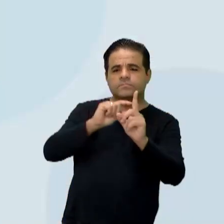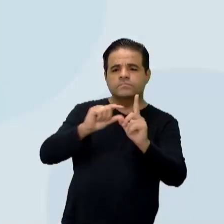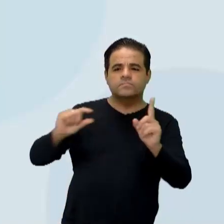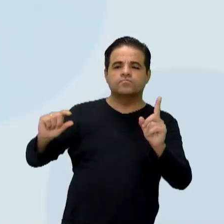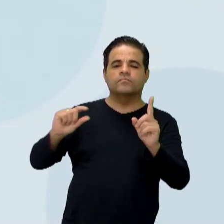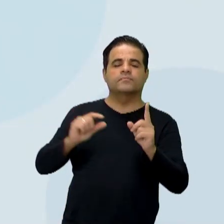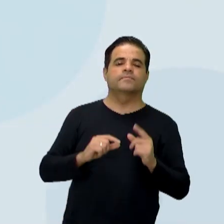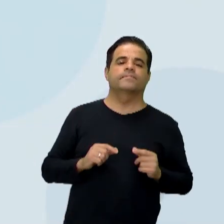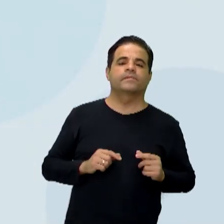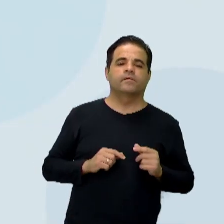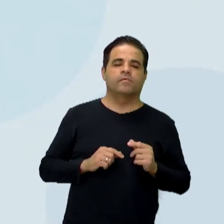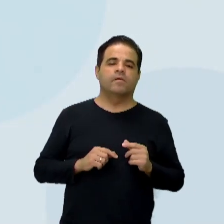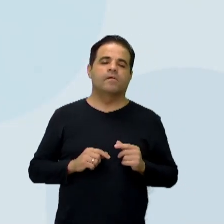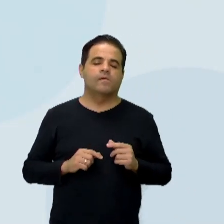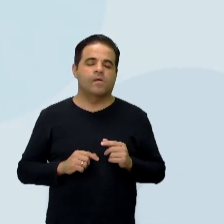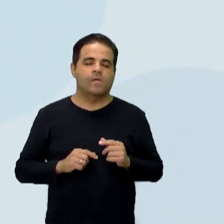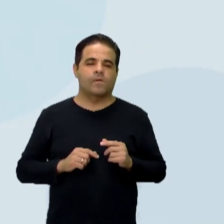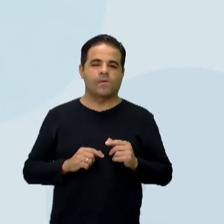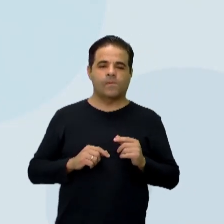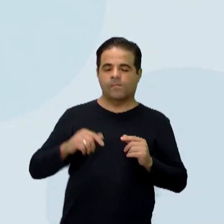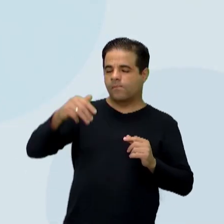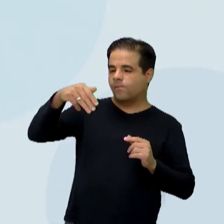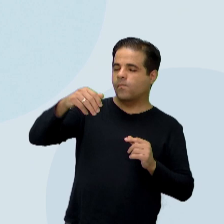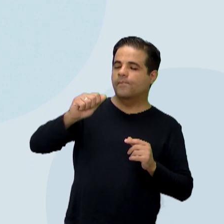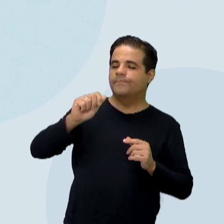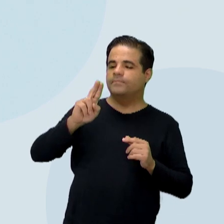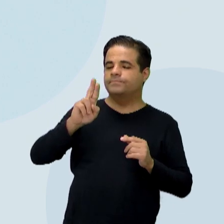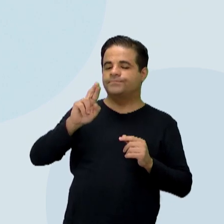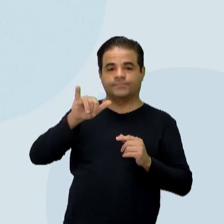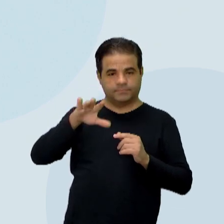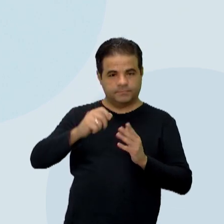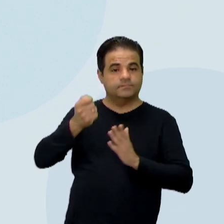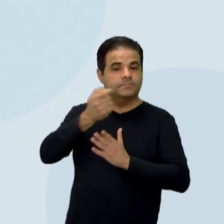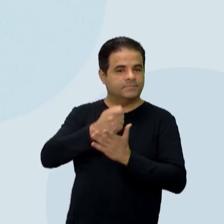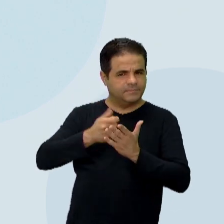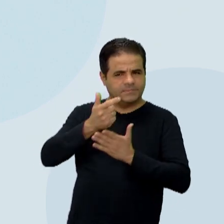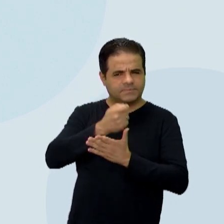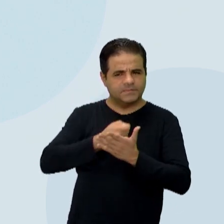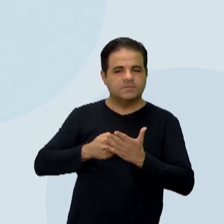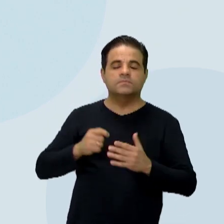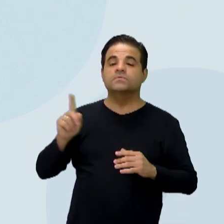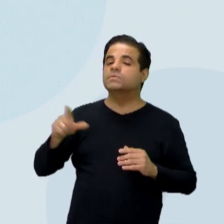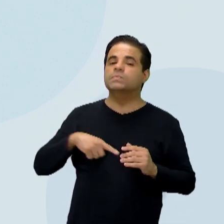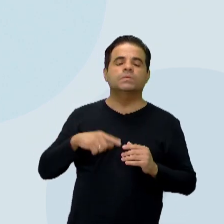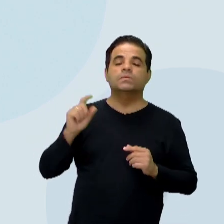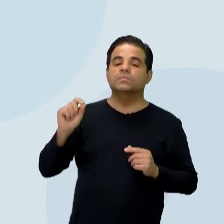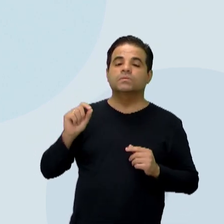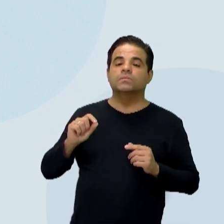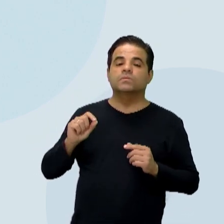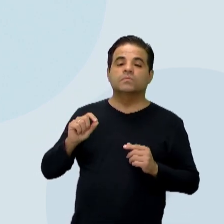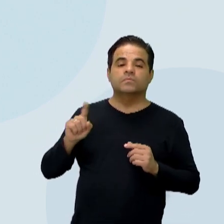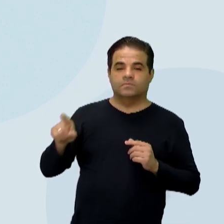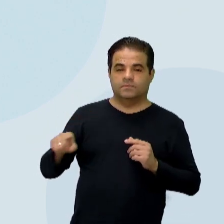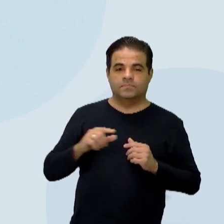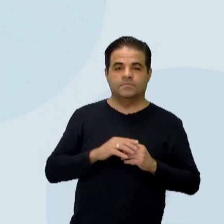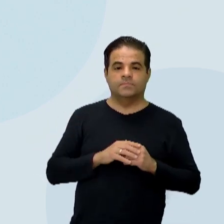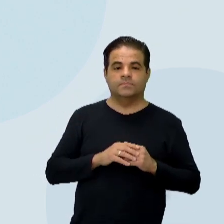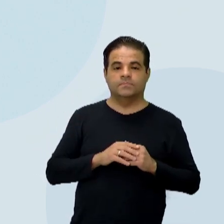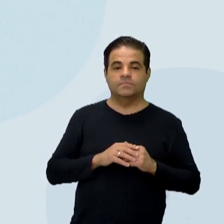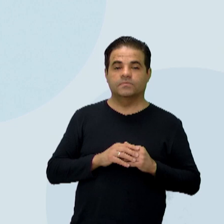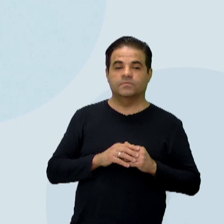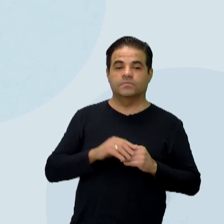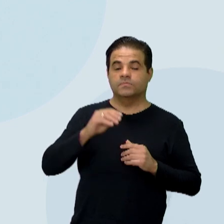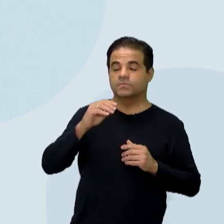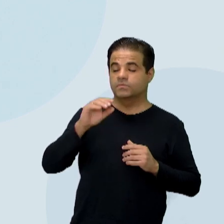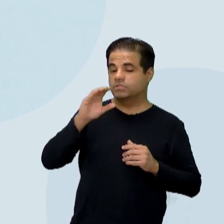quadrinhos do Maurício de Souza, o personagem Chico Bento e Zé Lelé. E aí tá lá, o balão, o Zé Lelé, o Chico